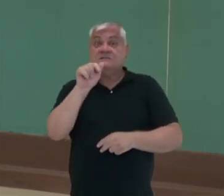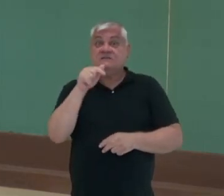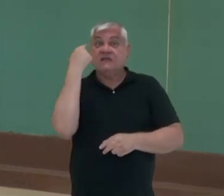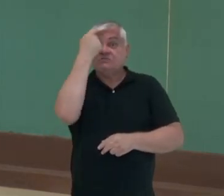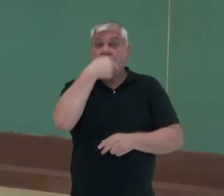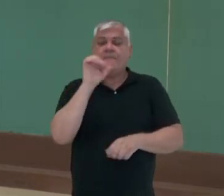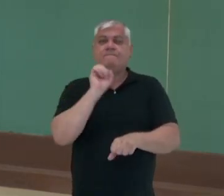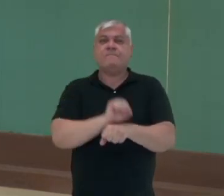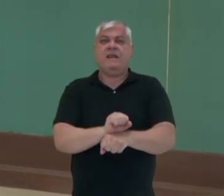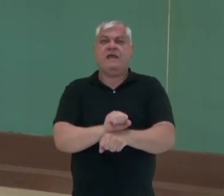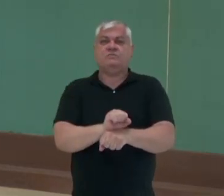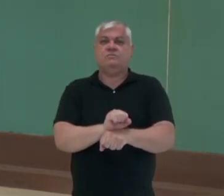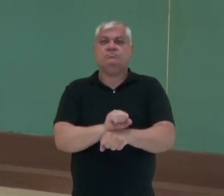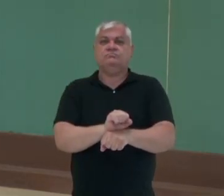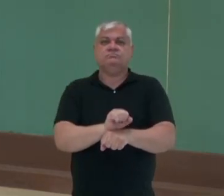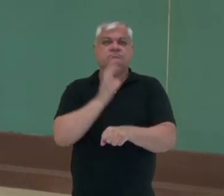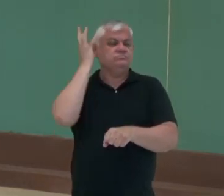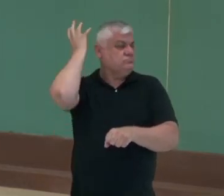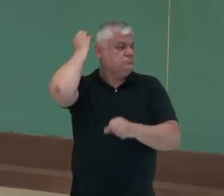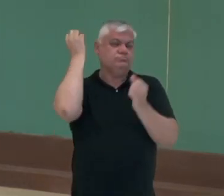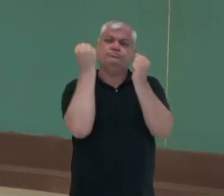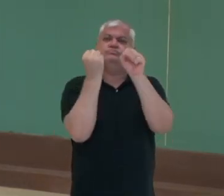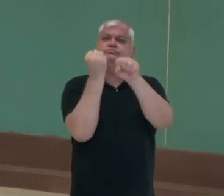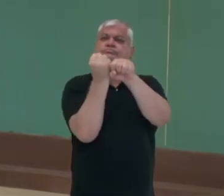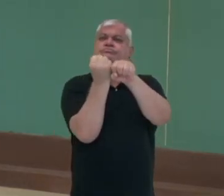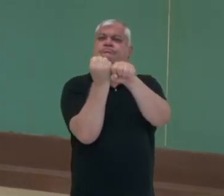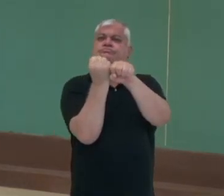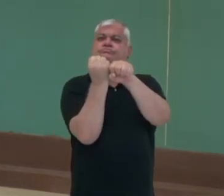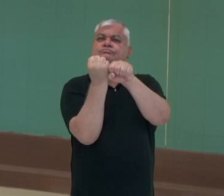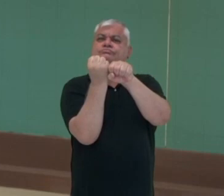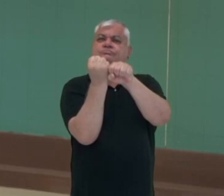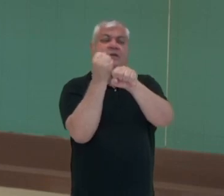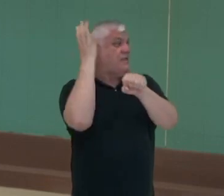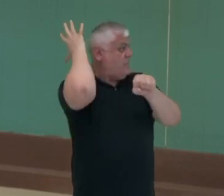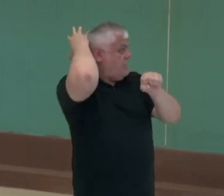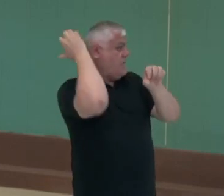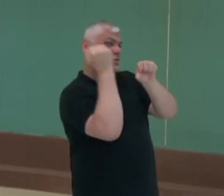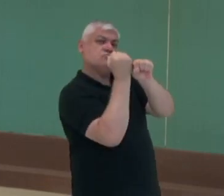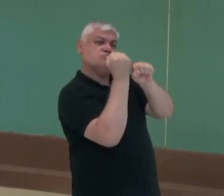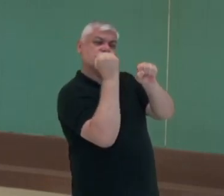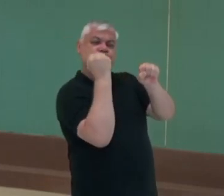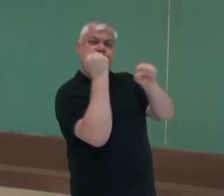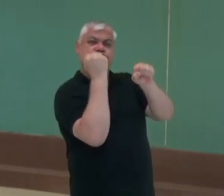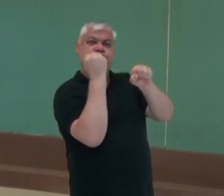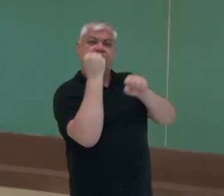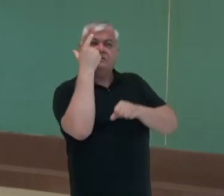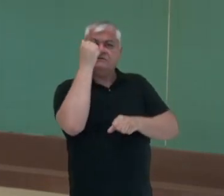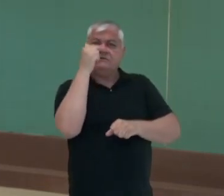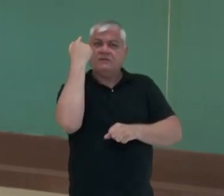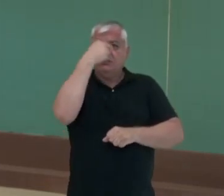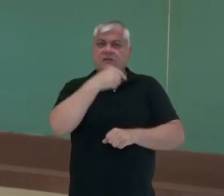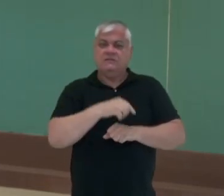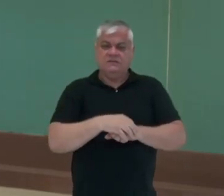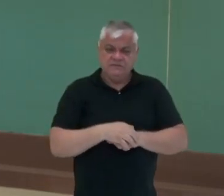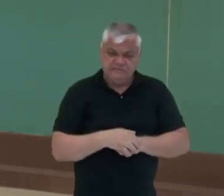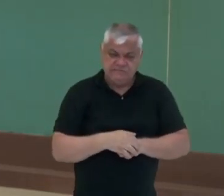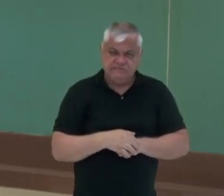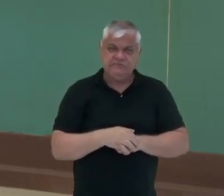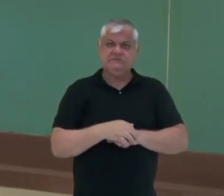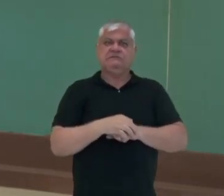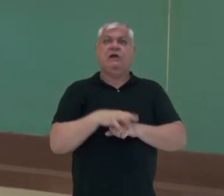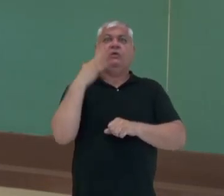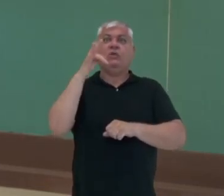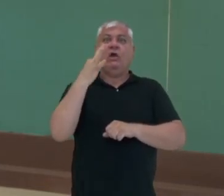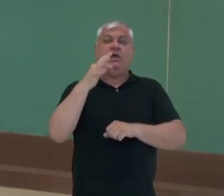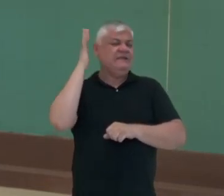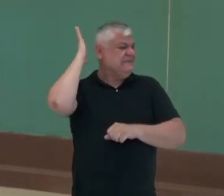parado, apoiado pelo cabelo, que eles estão com o cabelo esticado. Se ela trouxesse a cabeça para frente, machucava ele e vice-versa.